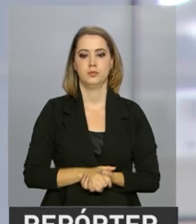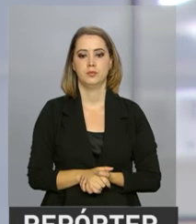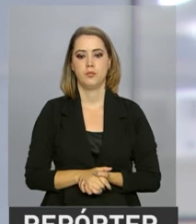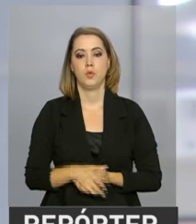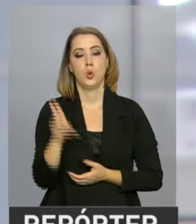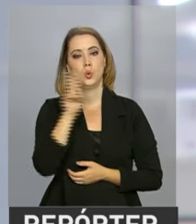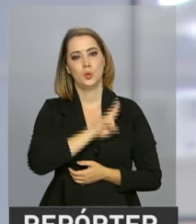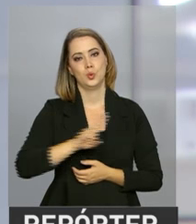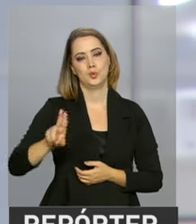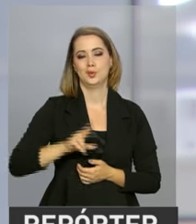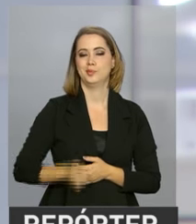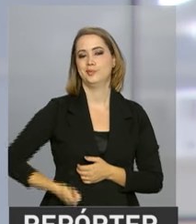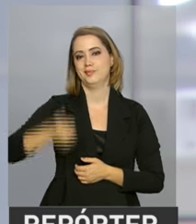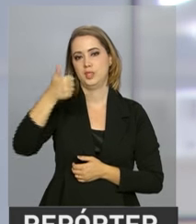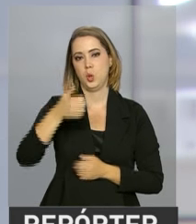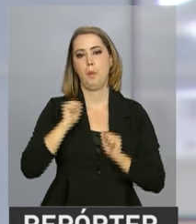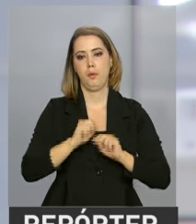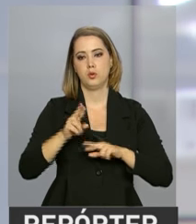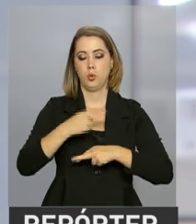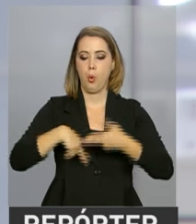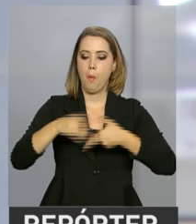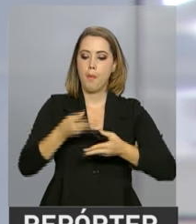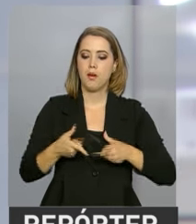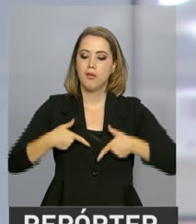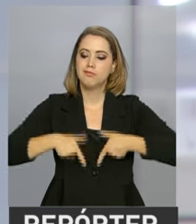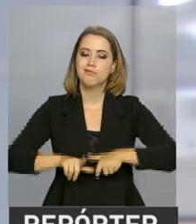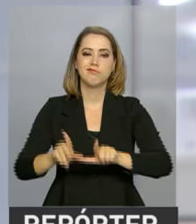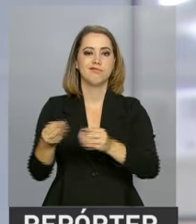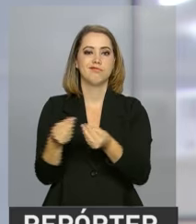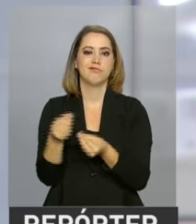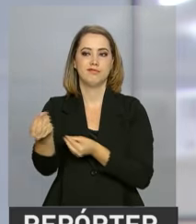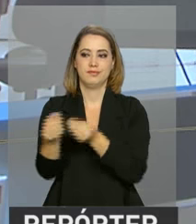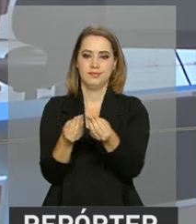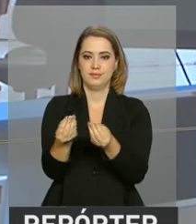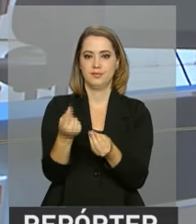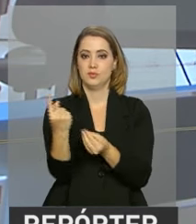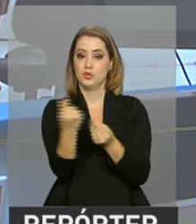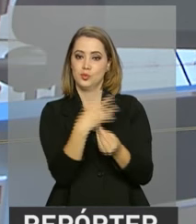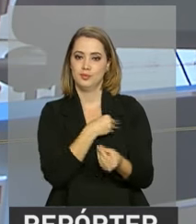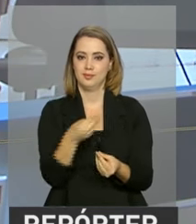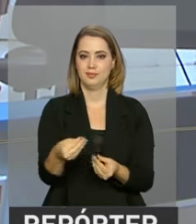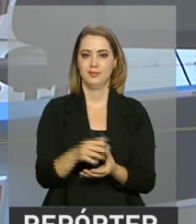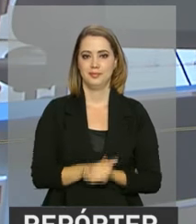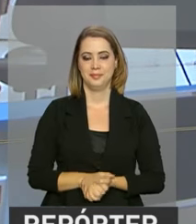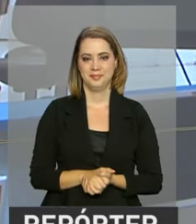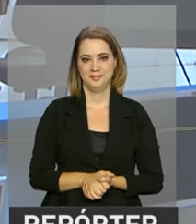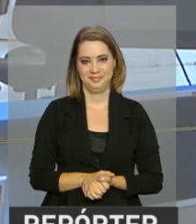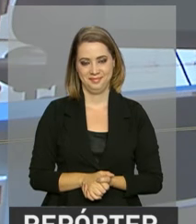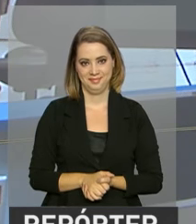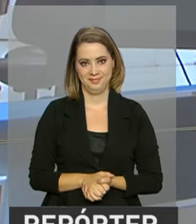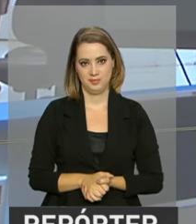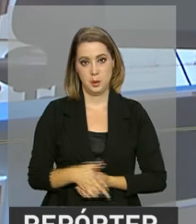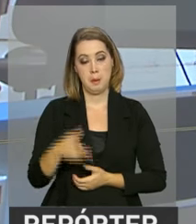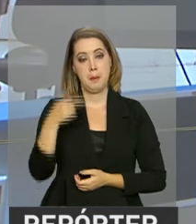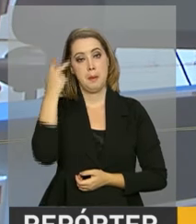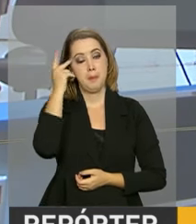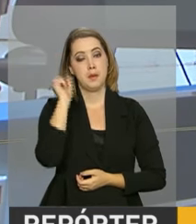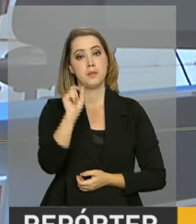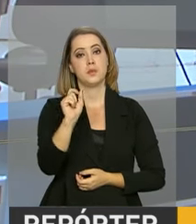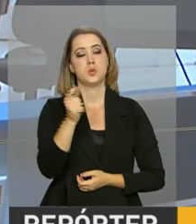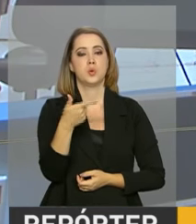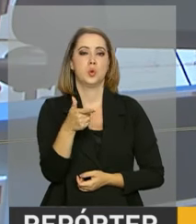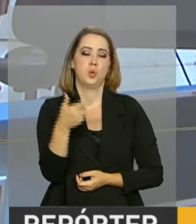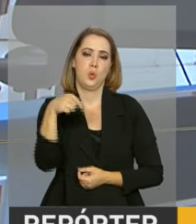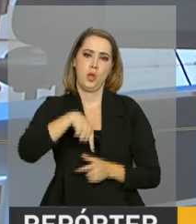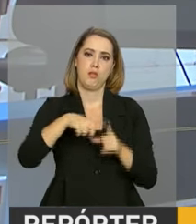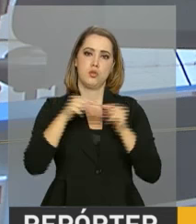limpo eu posso comprar algum presente paraos meus filhos né uma lembrancinha para cada um para quem não é de Brasília as dívidas podem